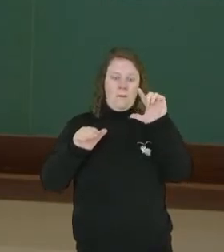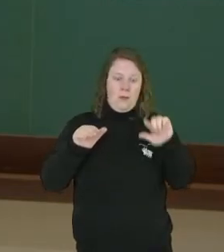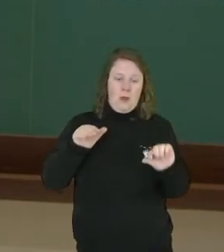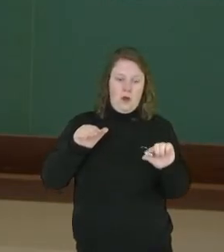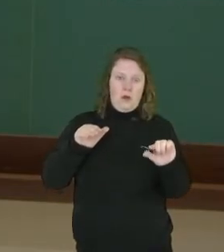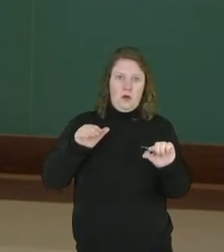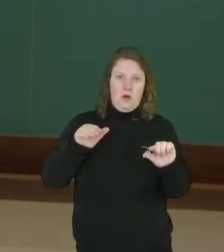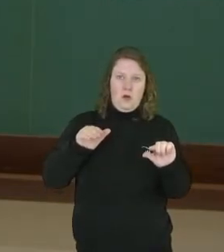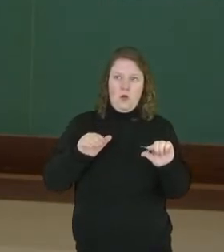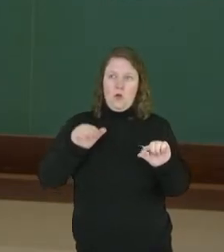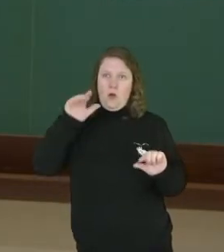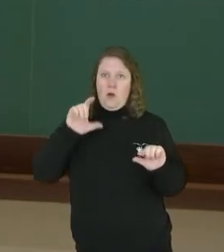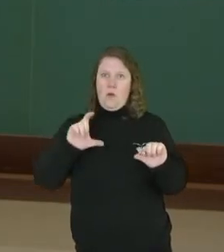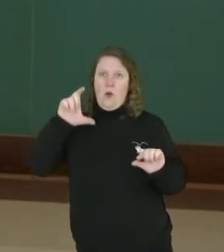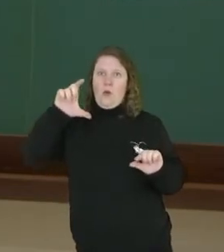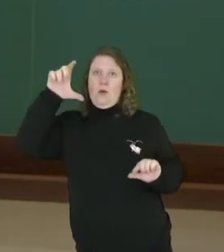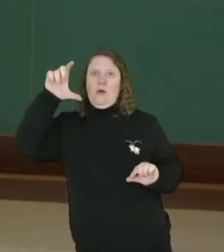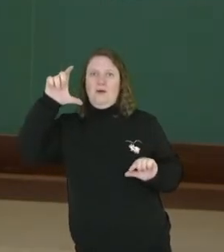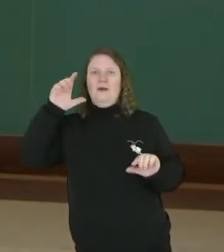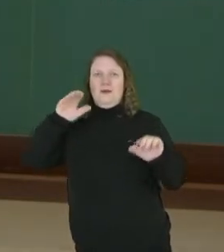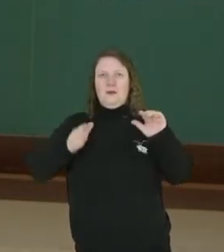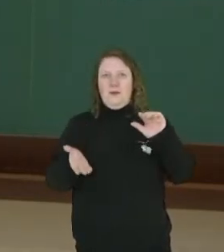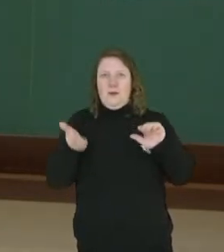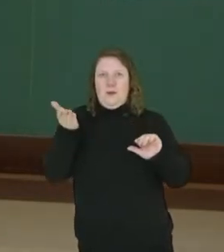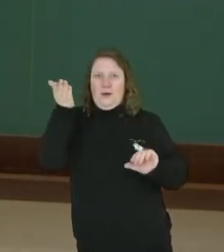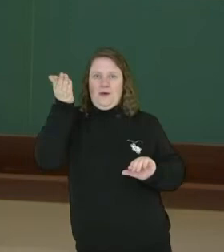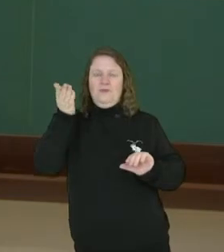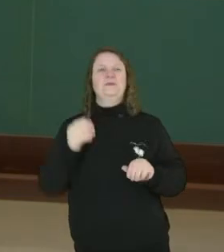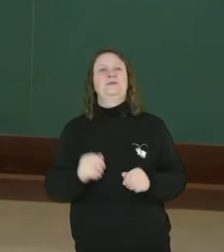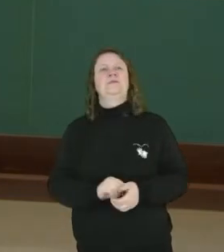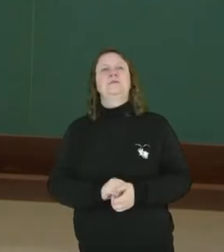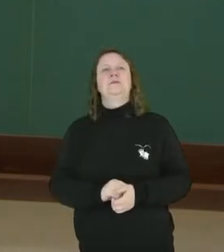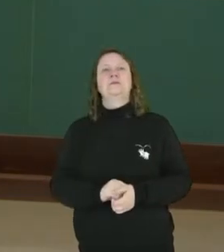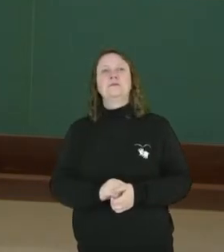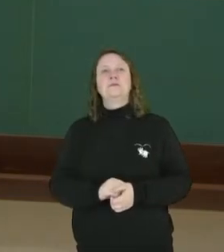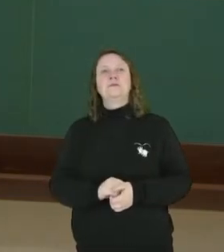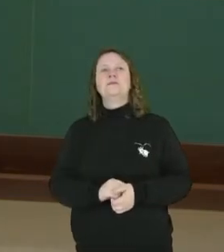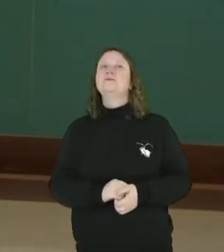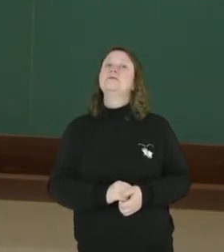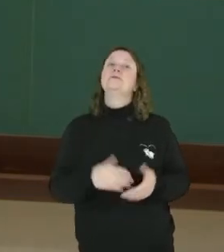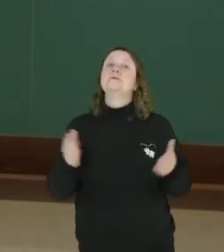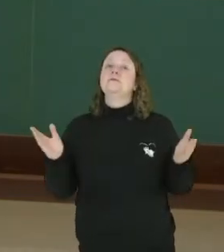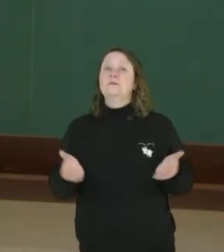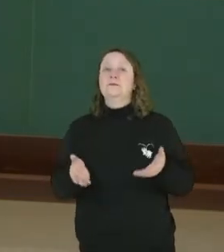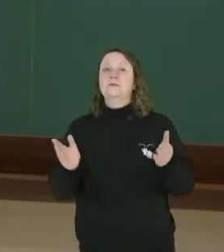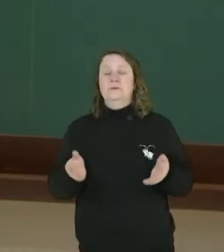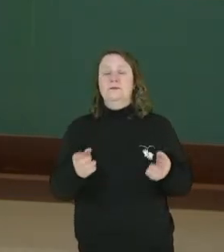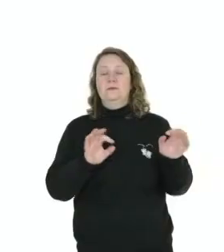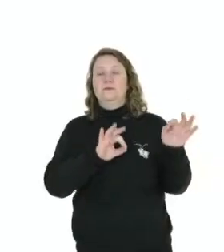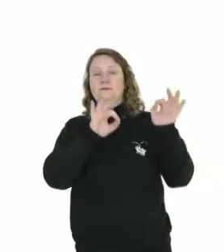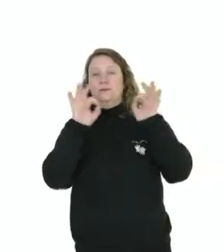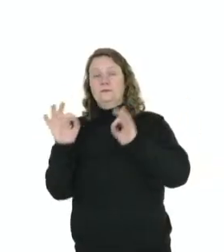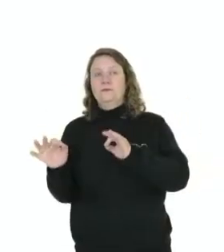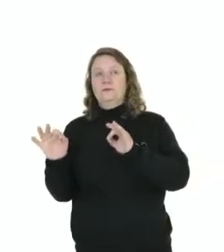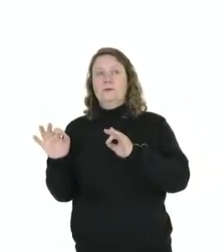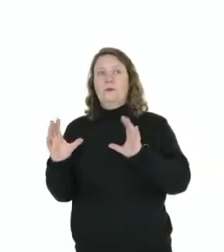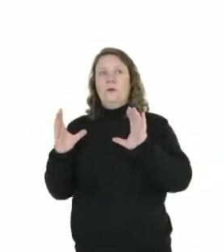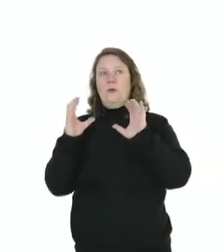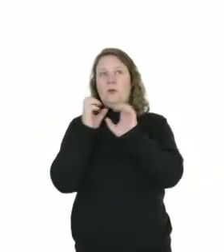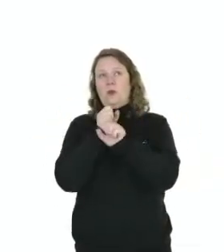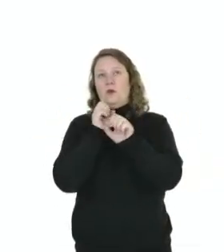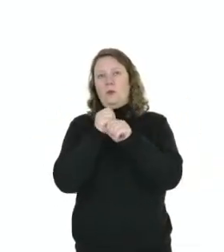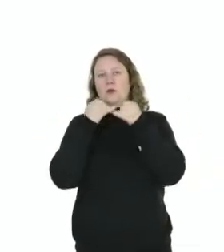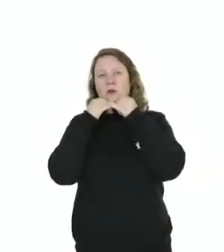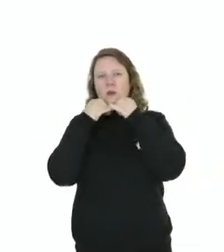outras estão aumentando, certo? Bem, a soma dessas energias é chamada